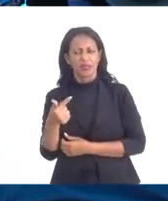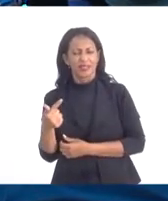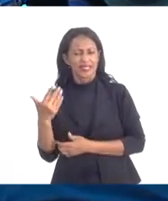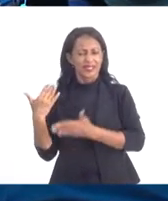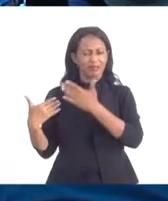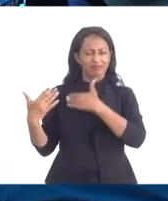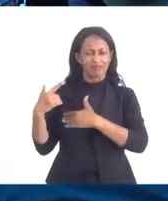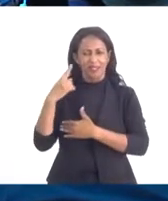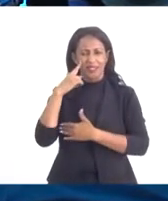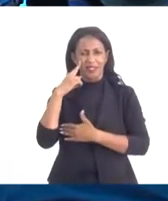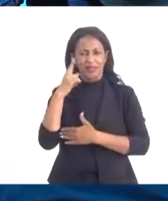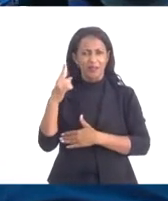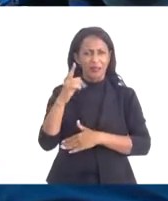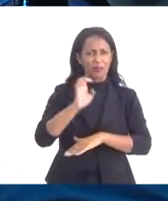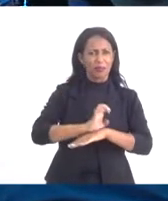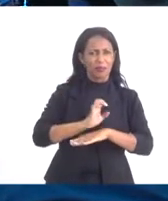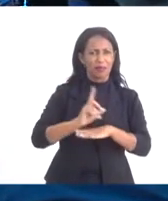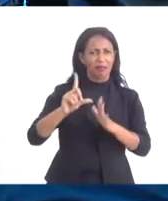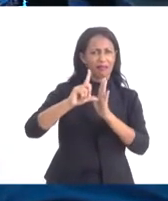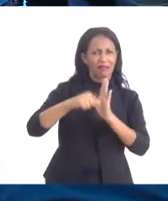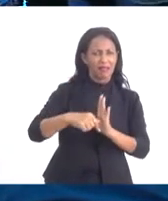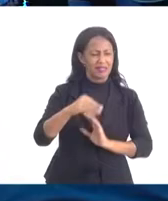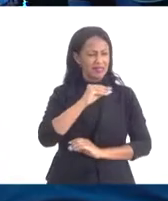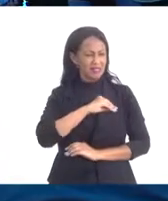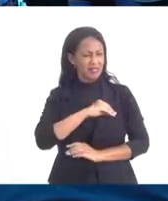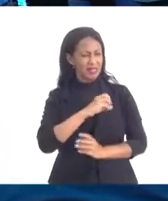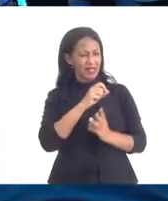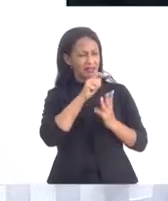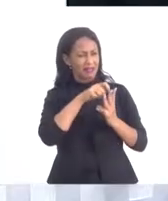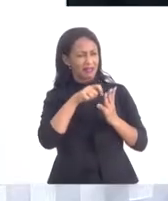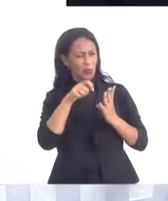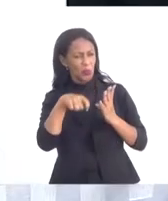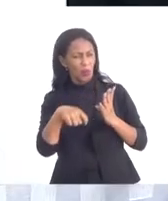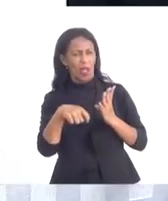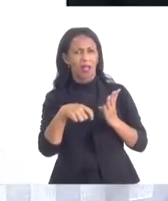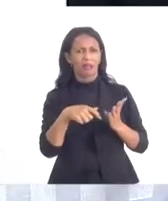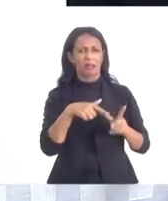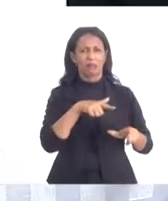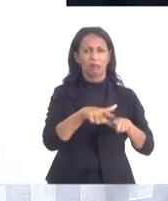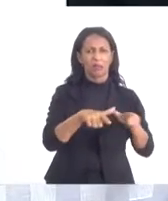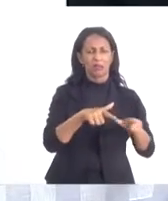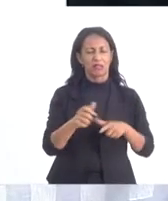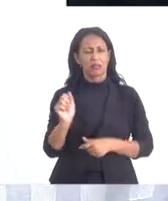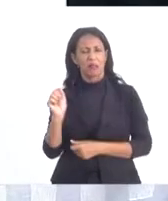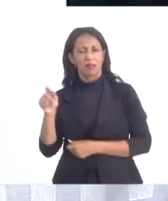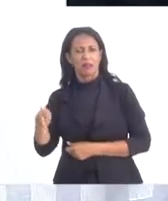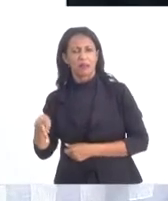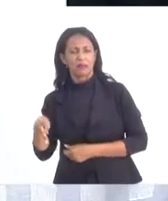vimos o Estado atrasar salários, 3, 4 meses, dos ativos e dos inativos,